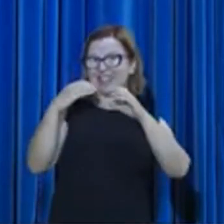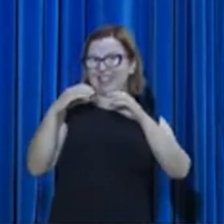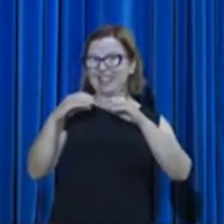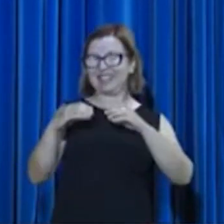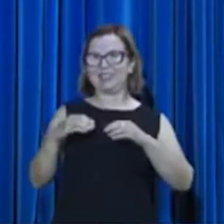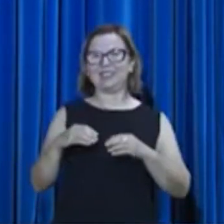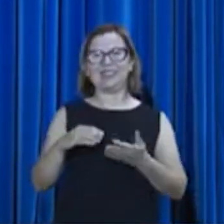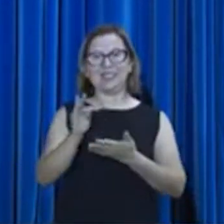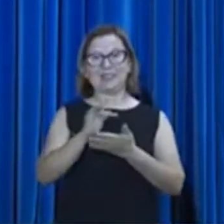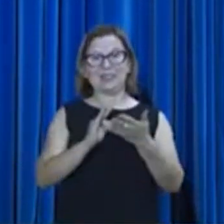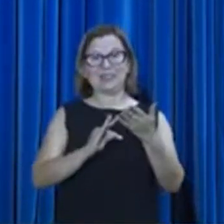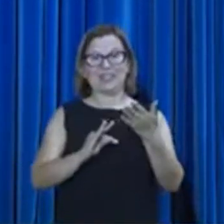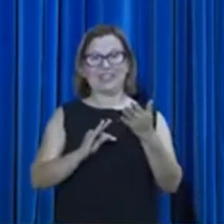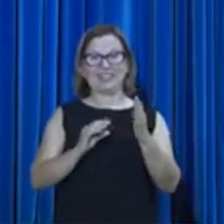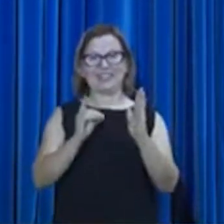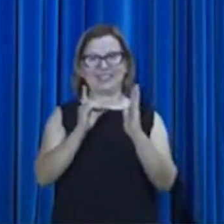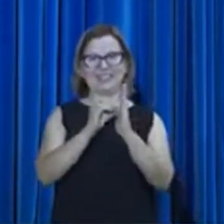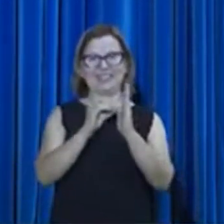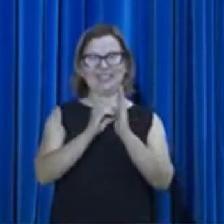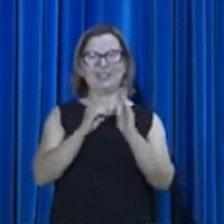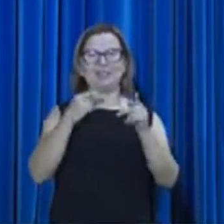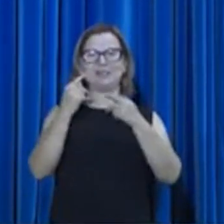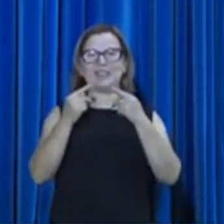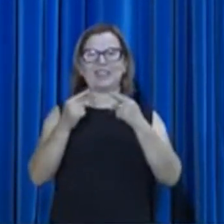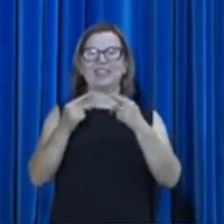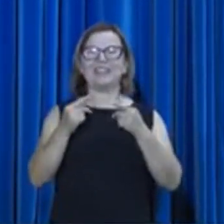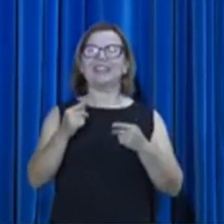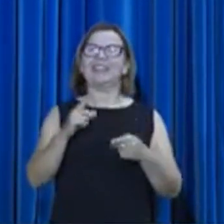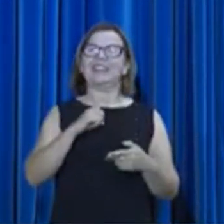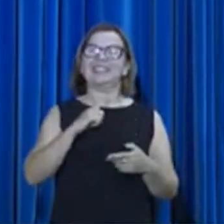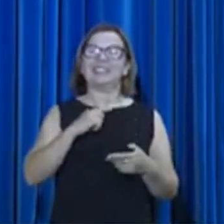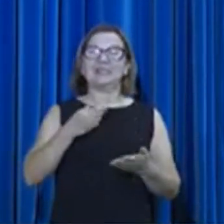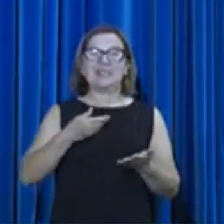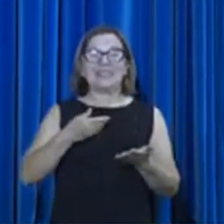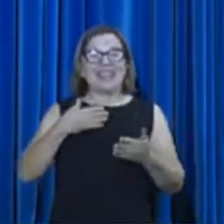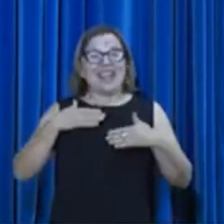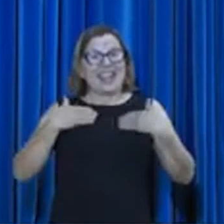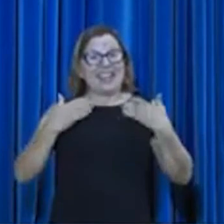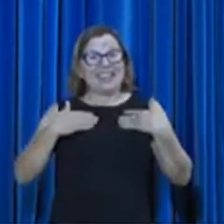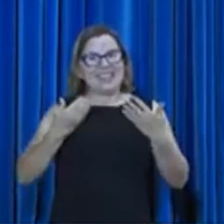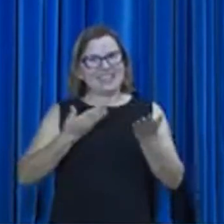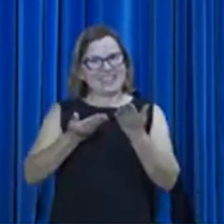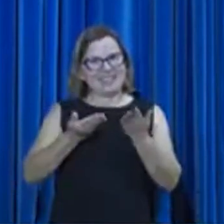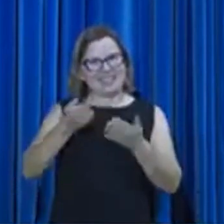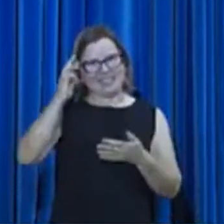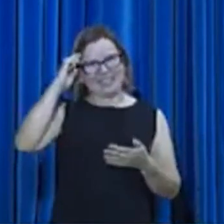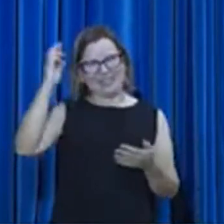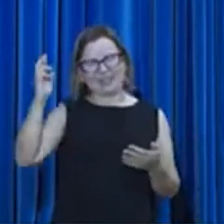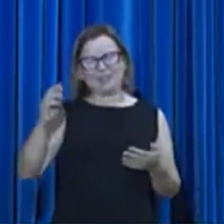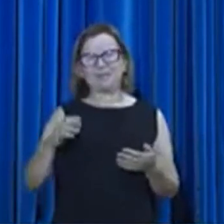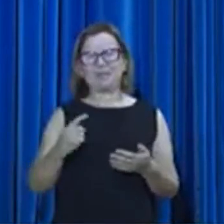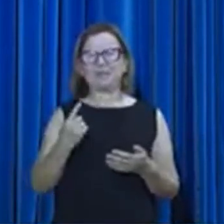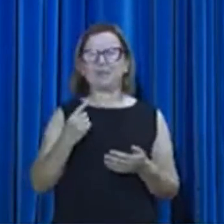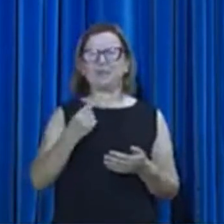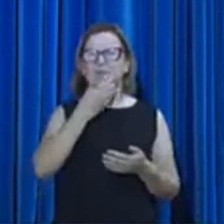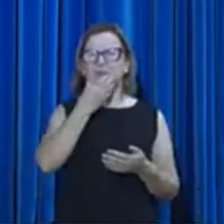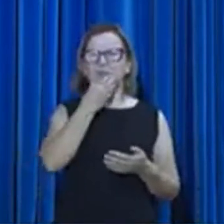nós lemos. Alegria em servir ao Senhor. Agostinho de Hipona, que viveu